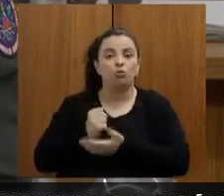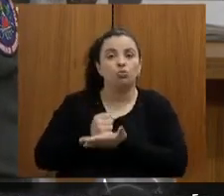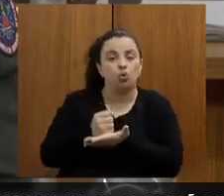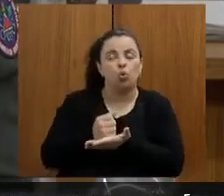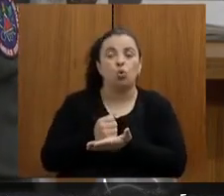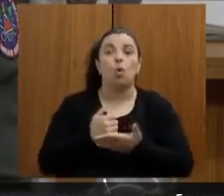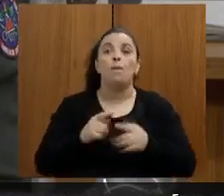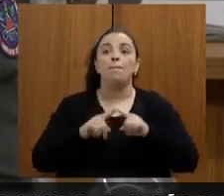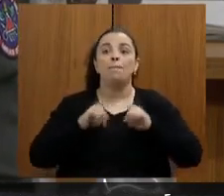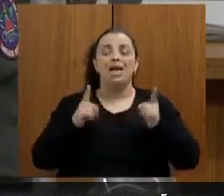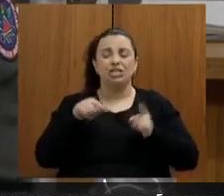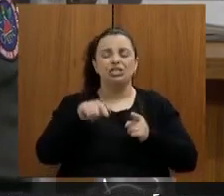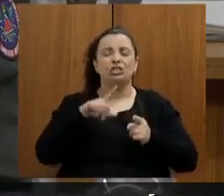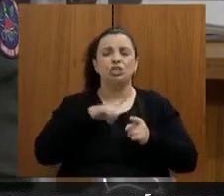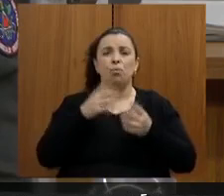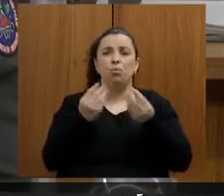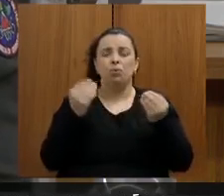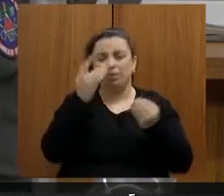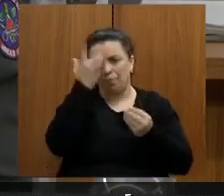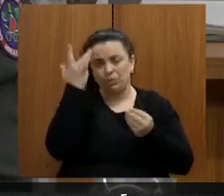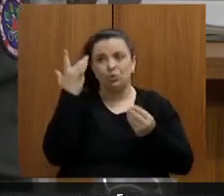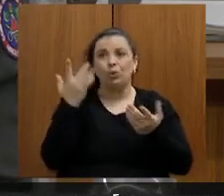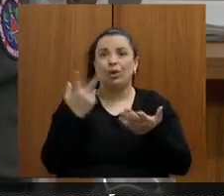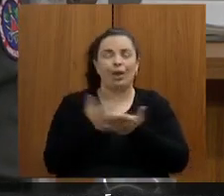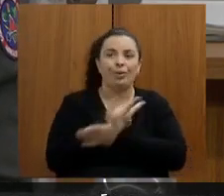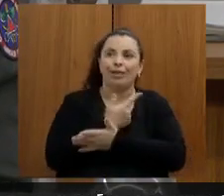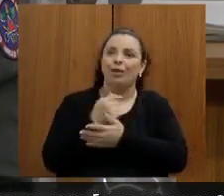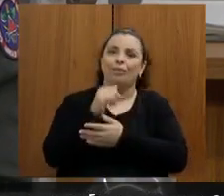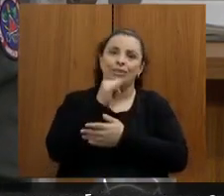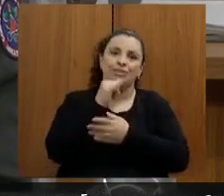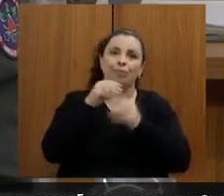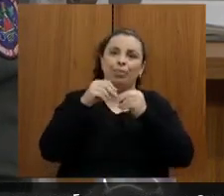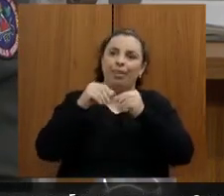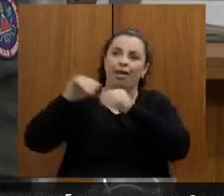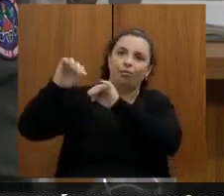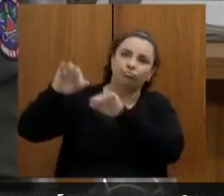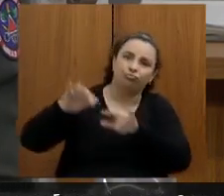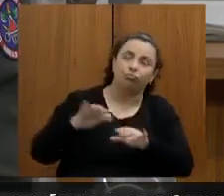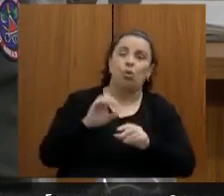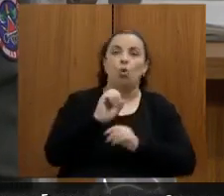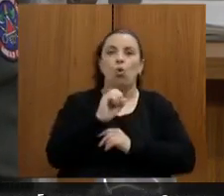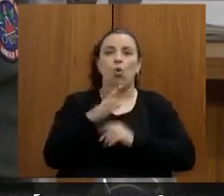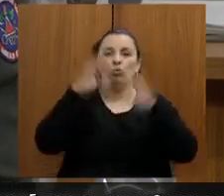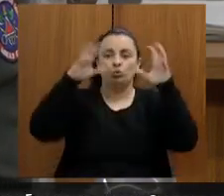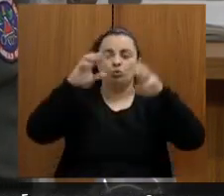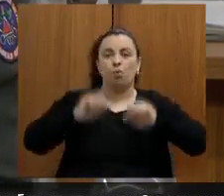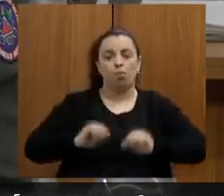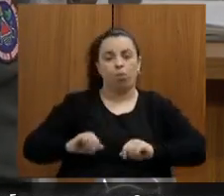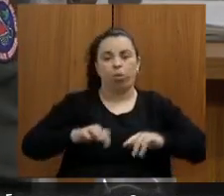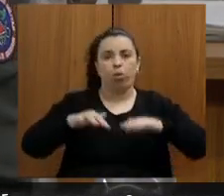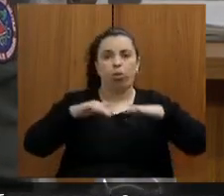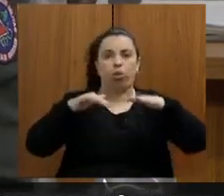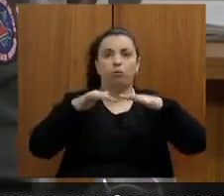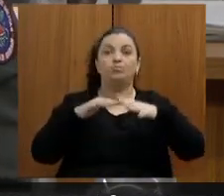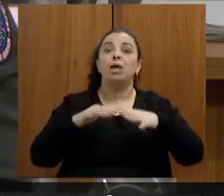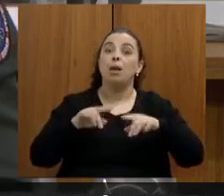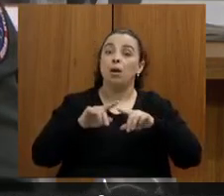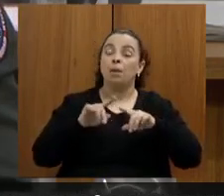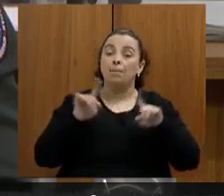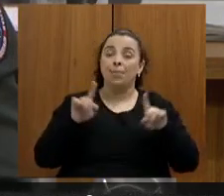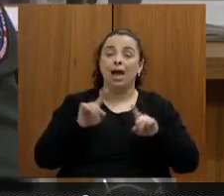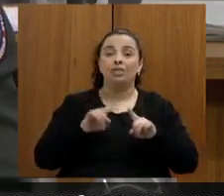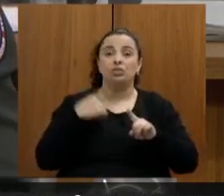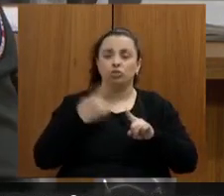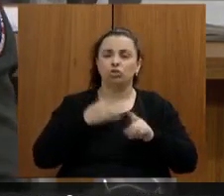de enchentes e inundações deslizamento de terra o trabalho foi efetivo porque a nossa experiência com